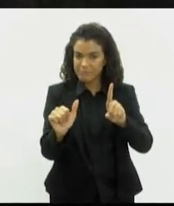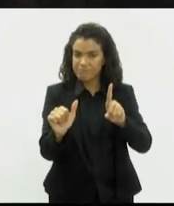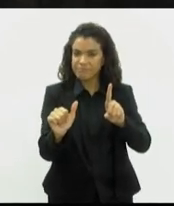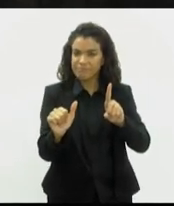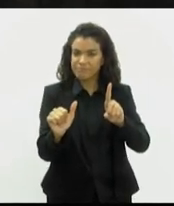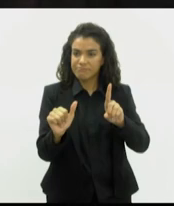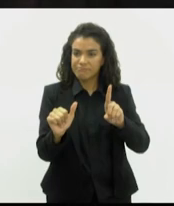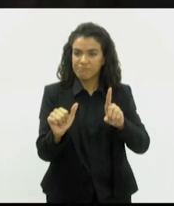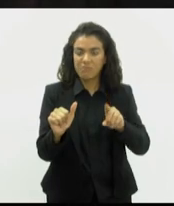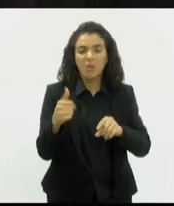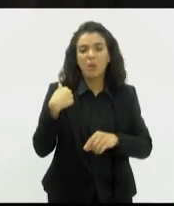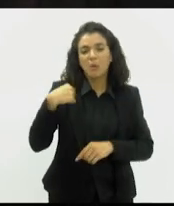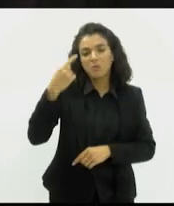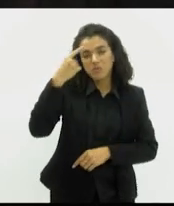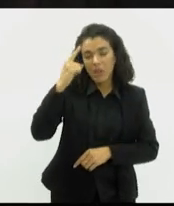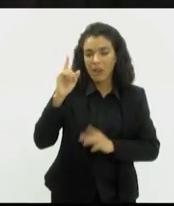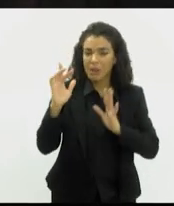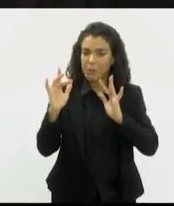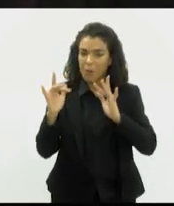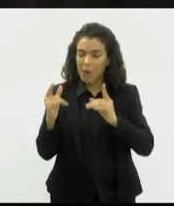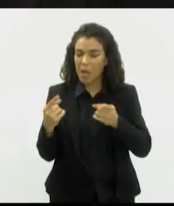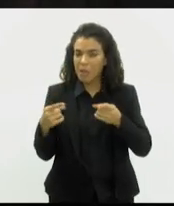esposa, namorada, companheira.